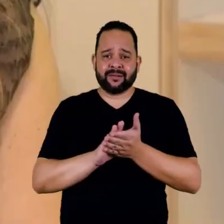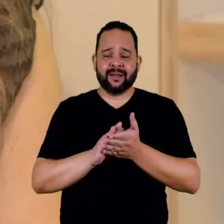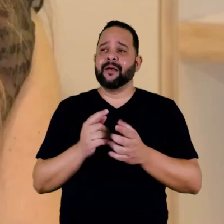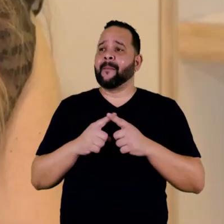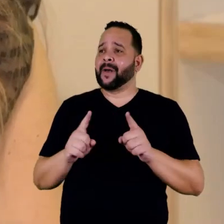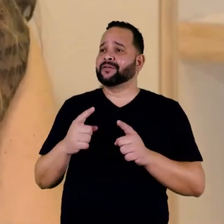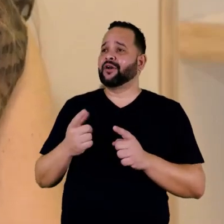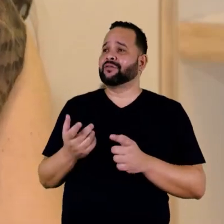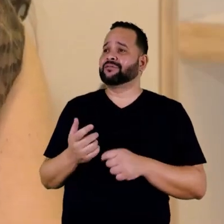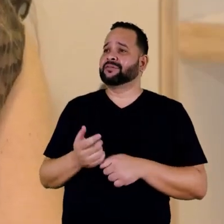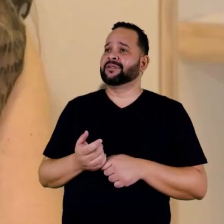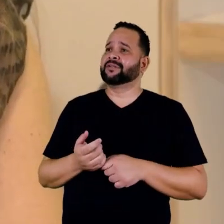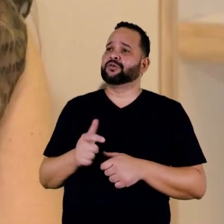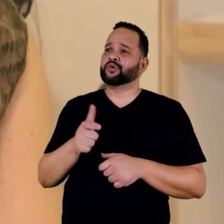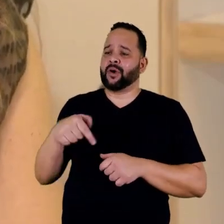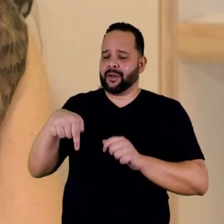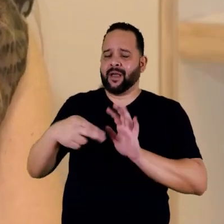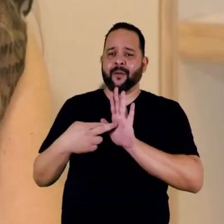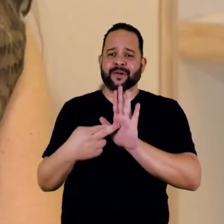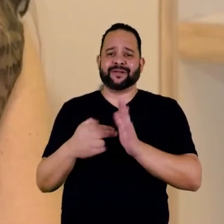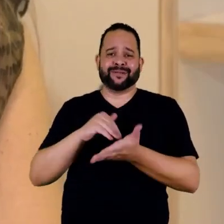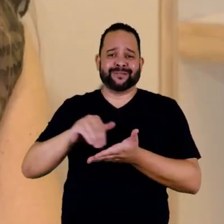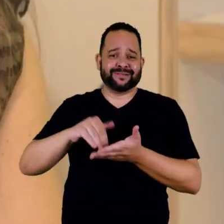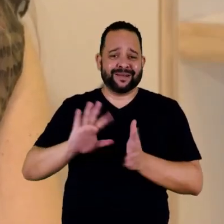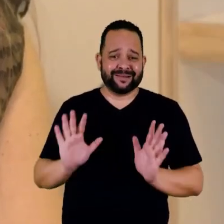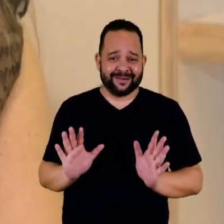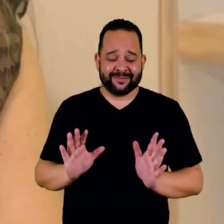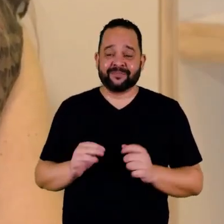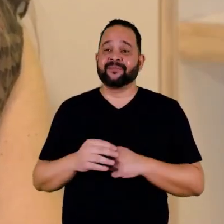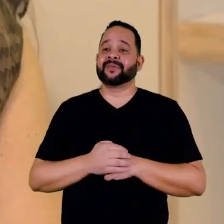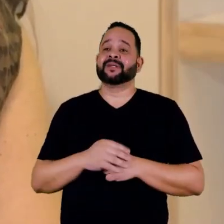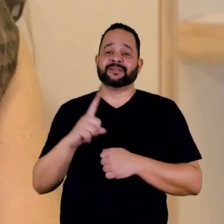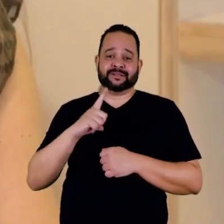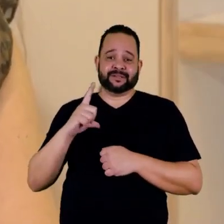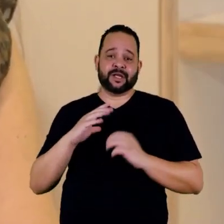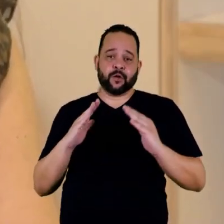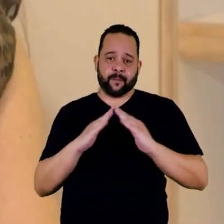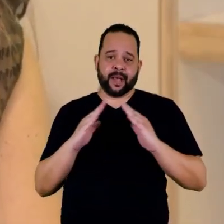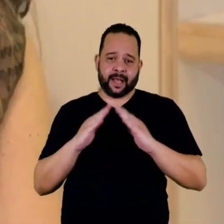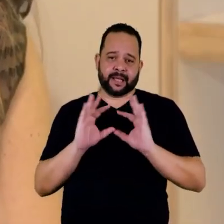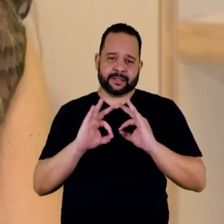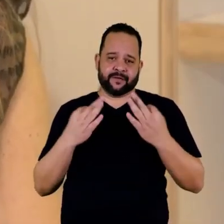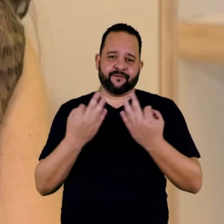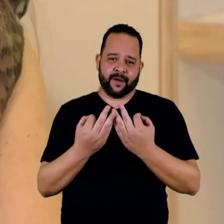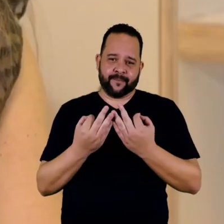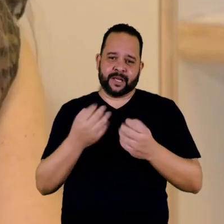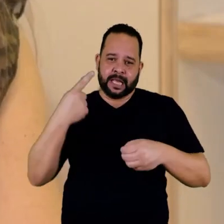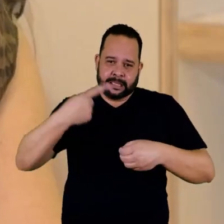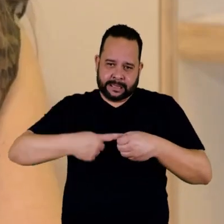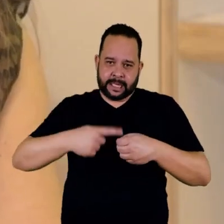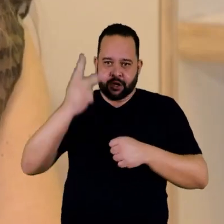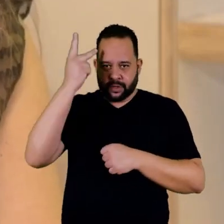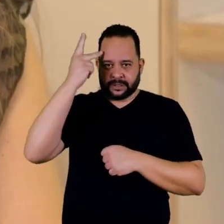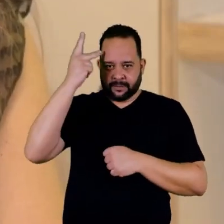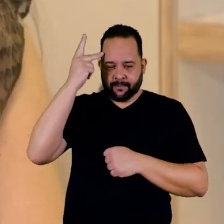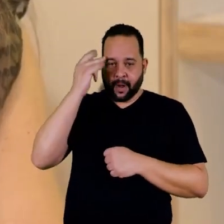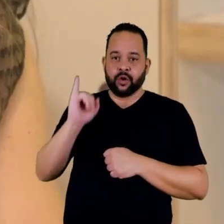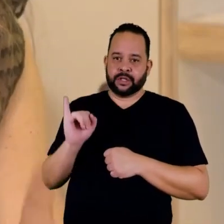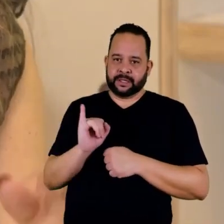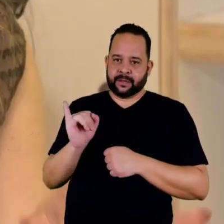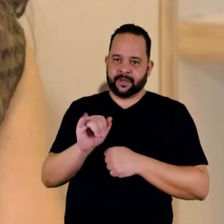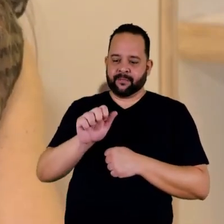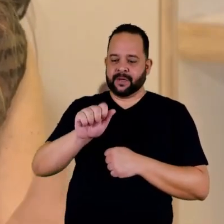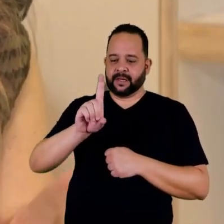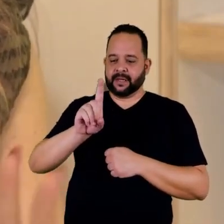é mais difícil mas eh a gente tem uma casa da família no interior de São Paulo que na verdade da minha irmã Adriana